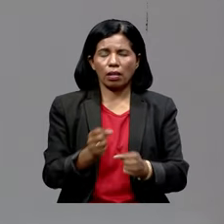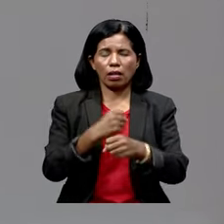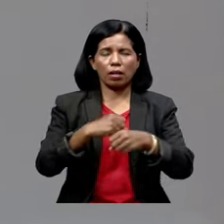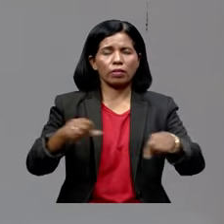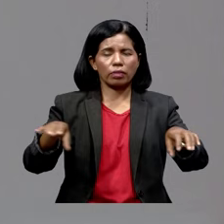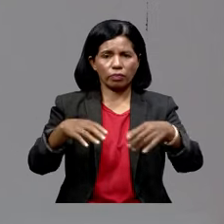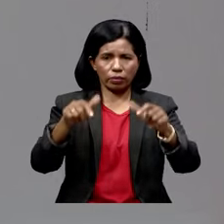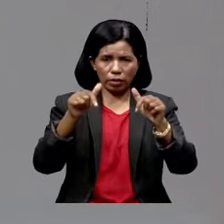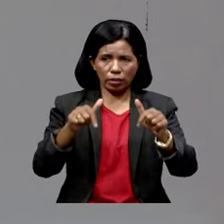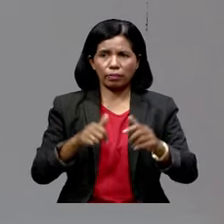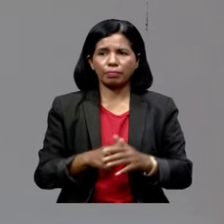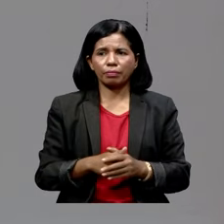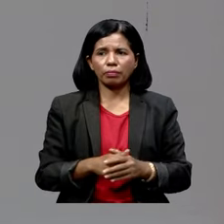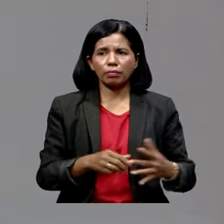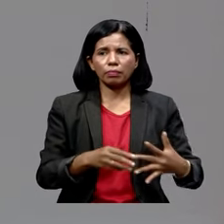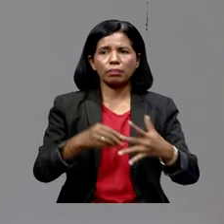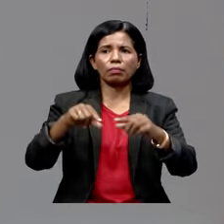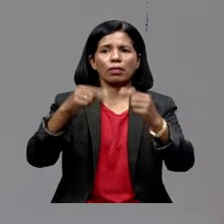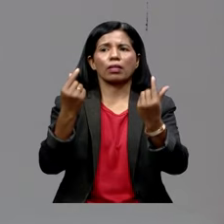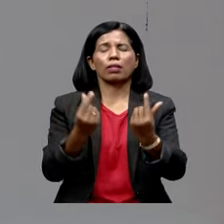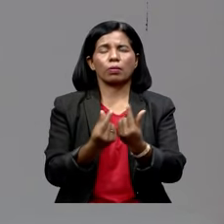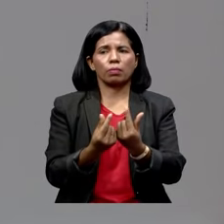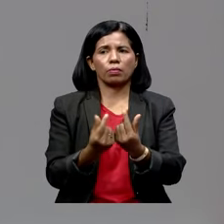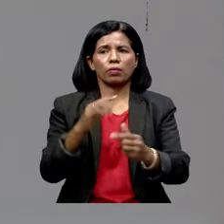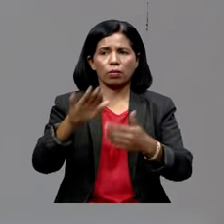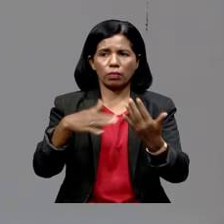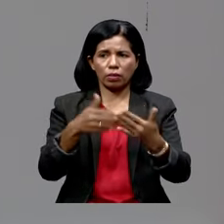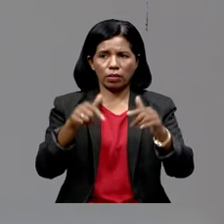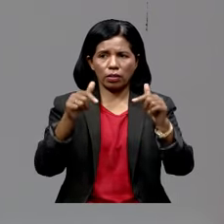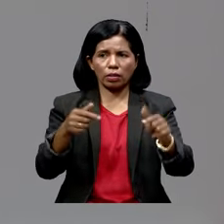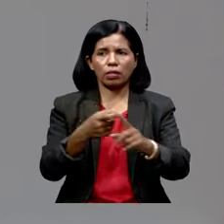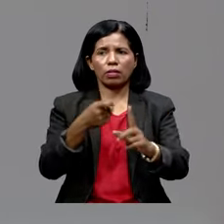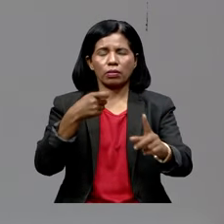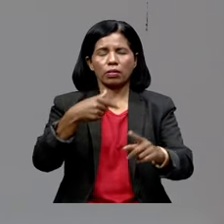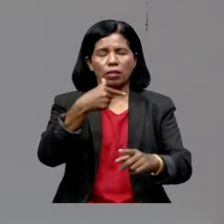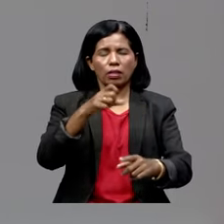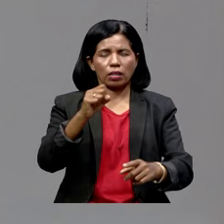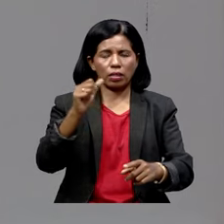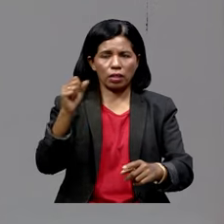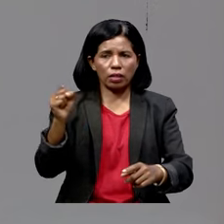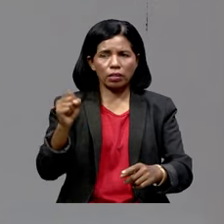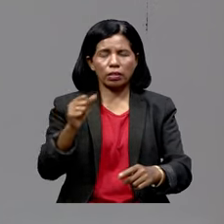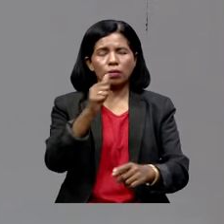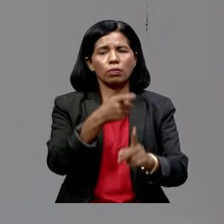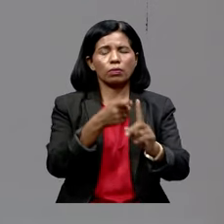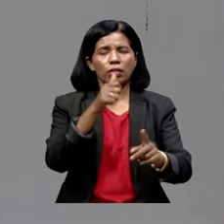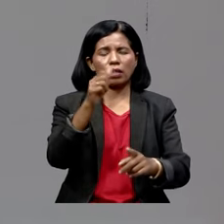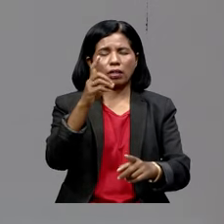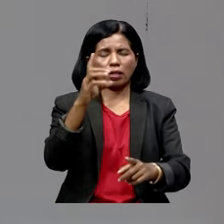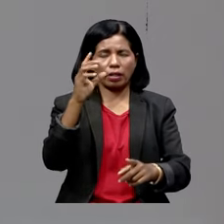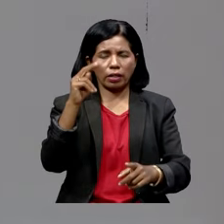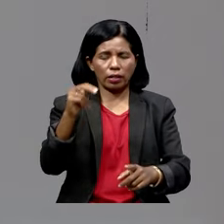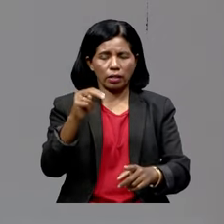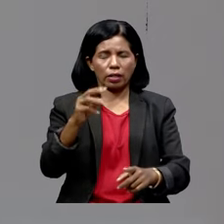ne liu equipa consulta ya ne o si gatnian o si ADN o brasuli